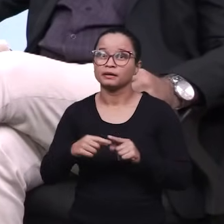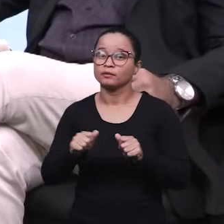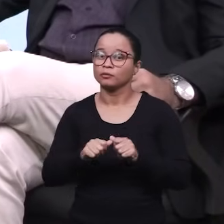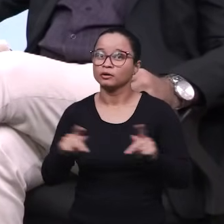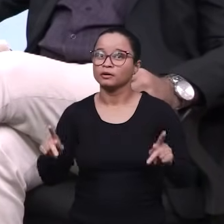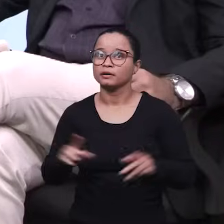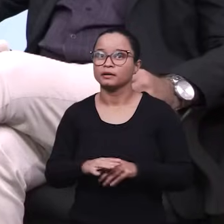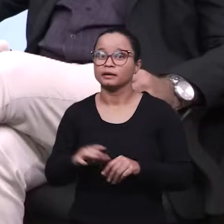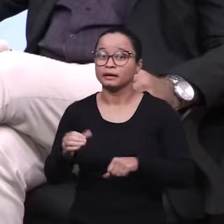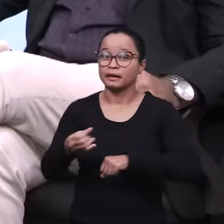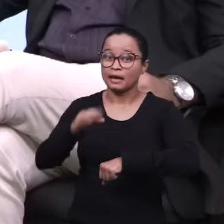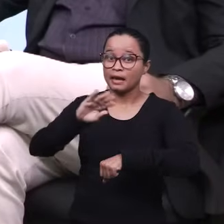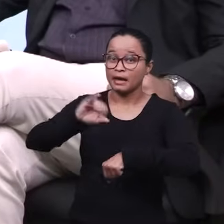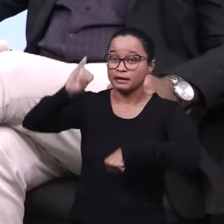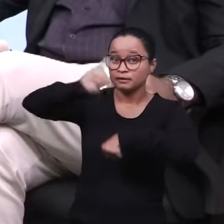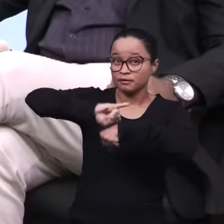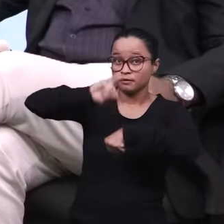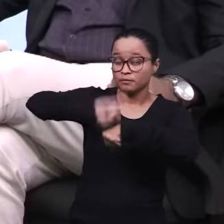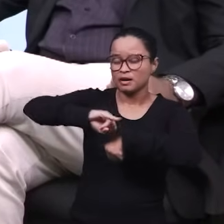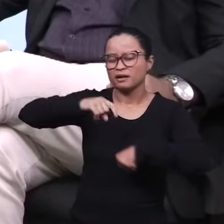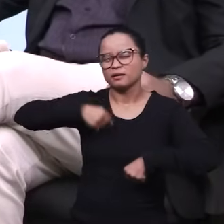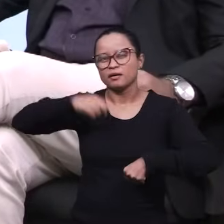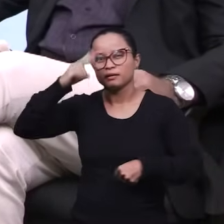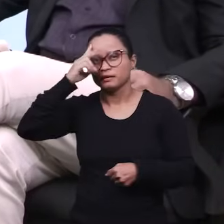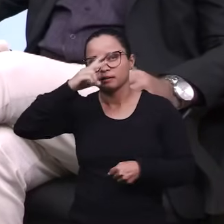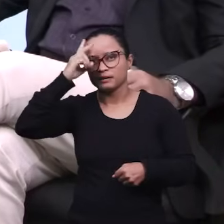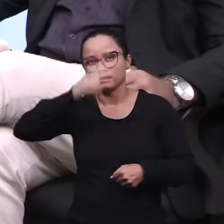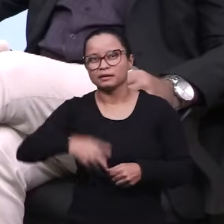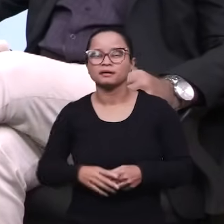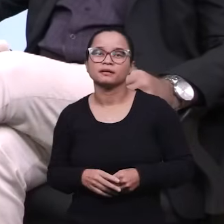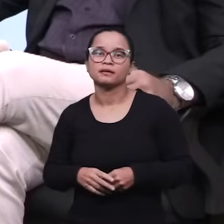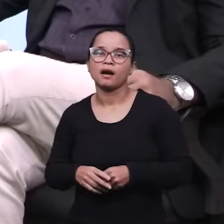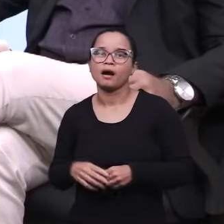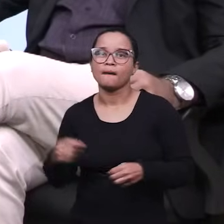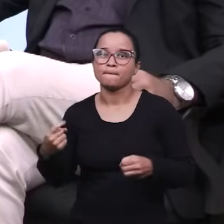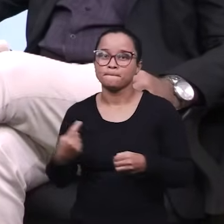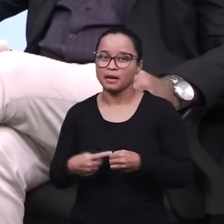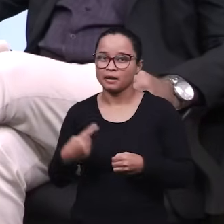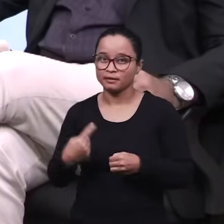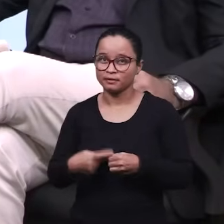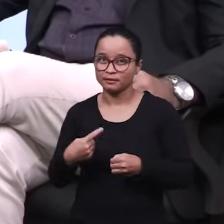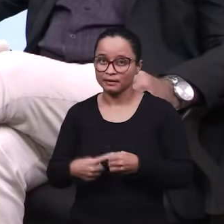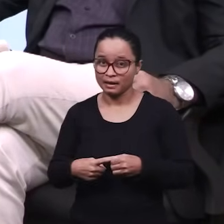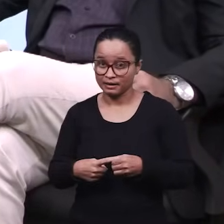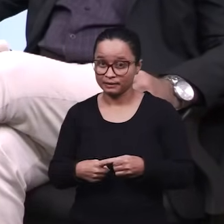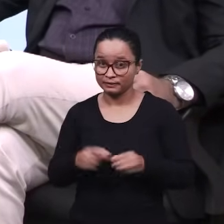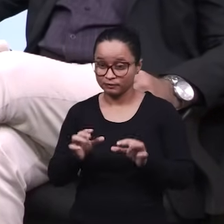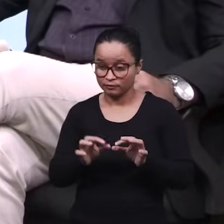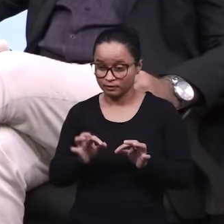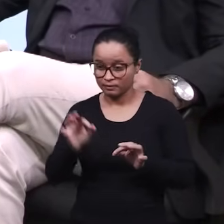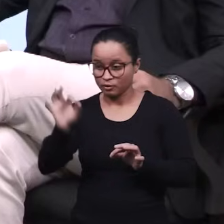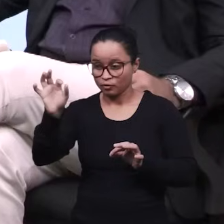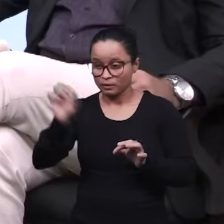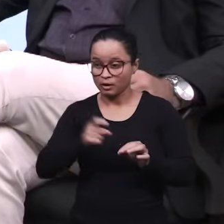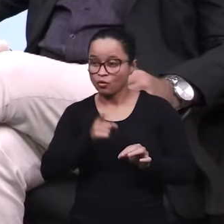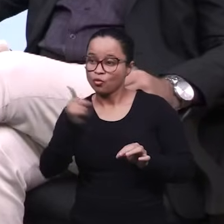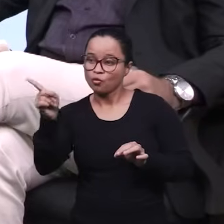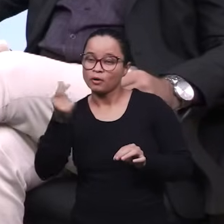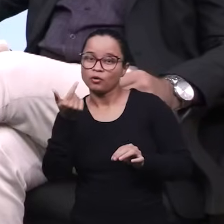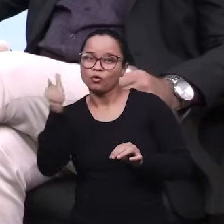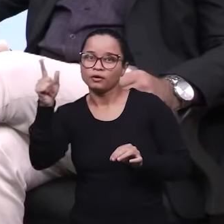parte mais de cima. E eu me lembro que para ir de uma cidade a outra ali, nós tivemos que